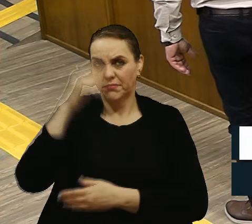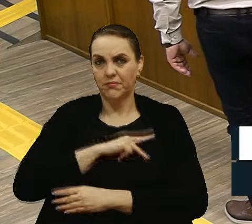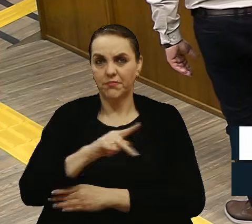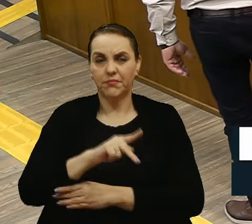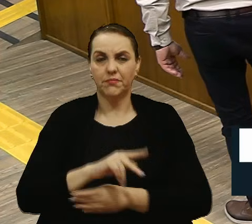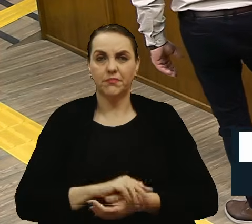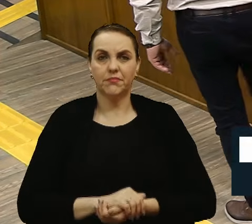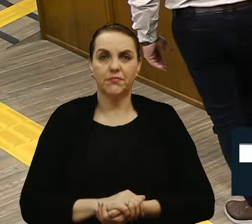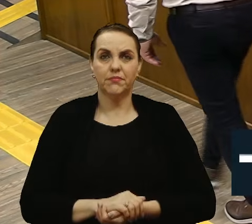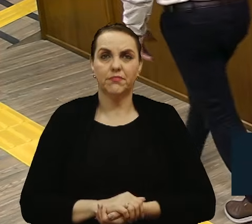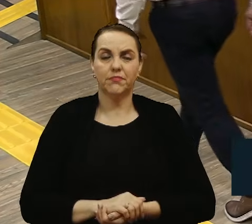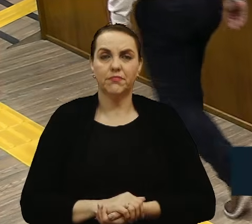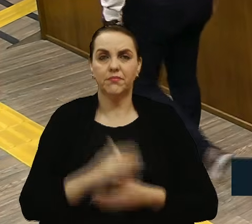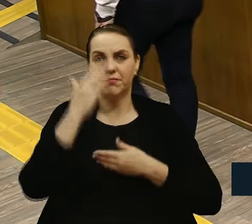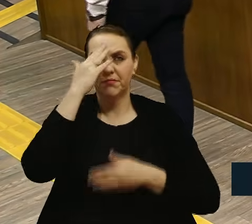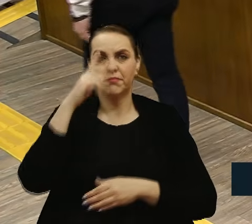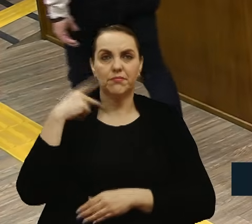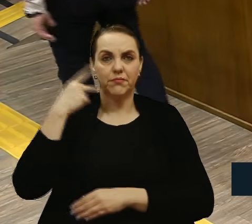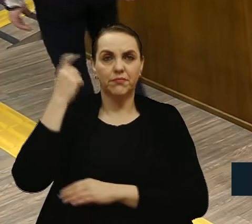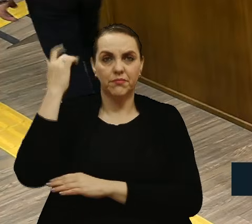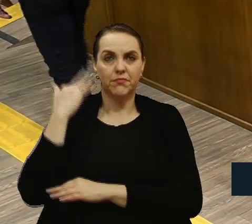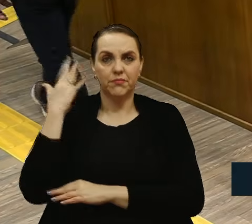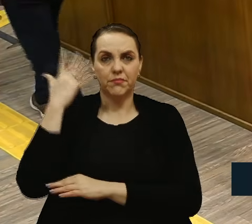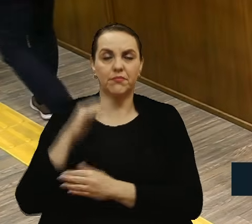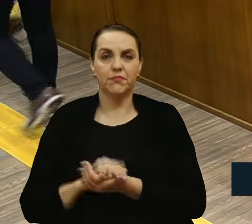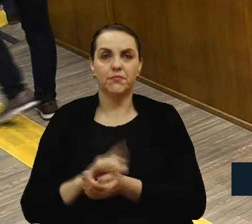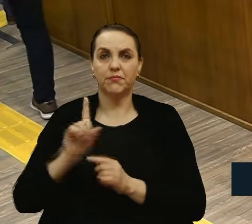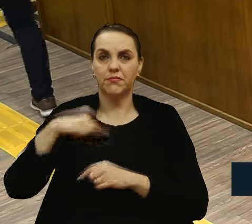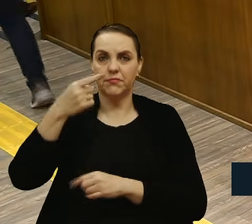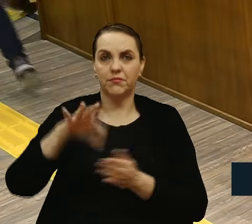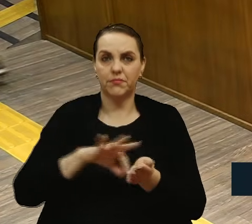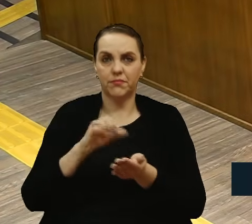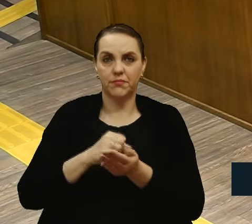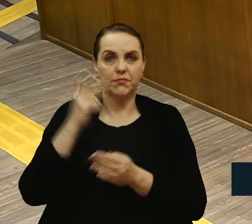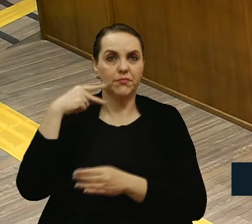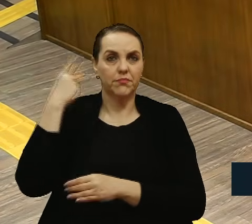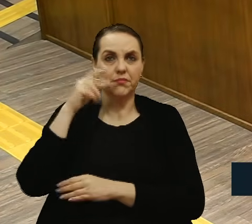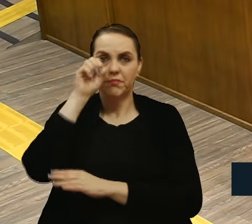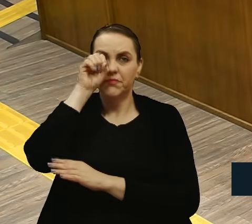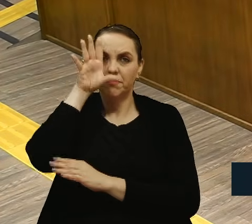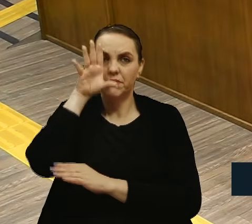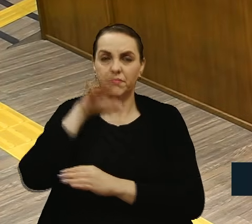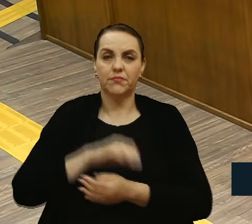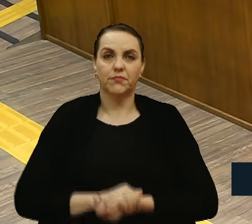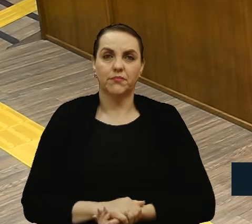obrigada. Obrigado, vereadora Daiane. O próximo vereador inscrito, o vereador Elisandro Fiuza, da tribuna.